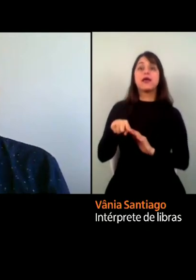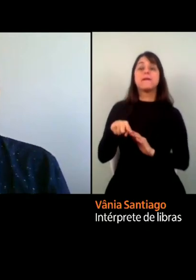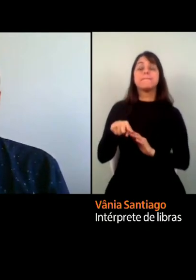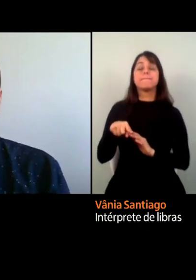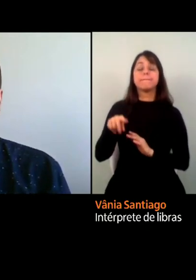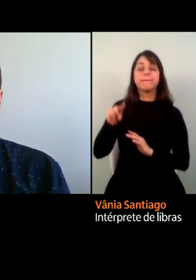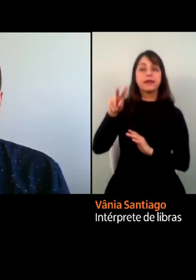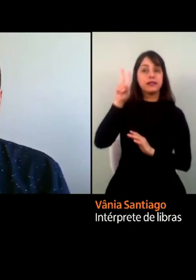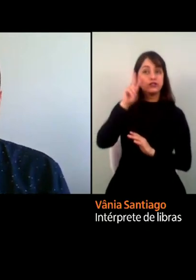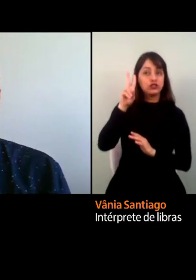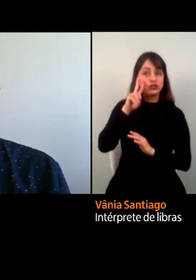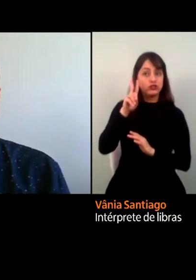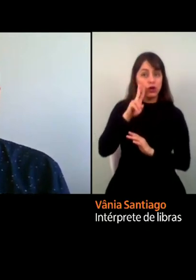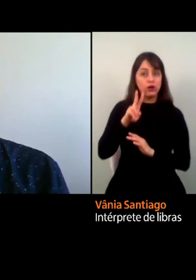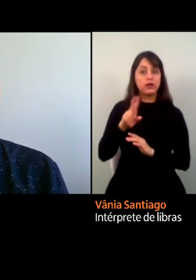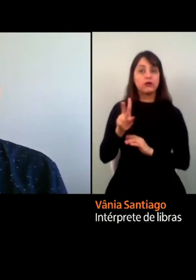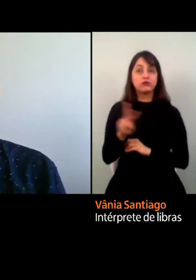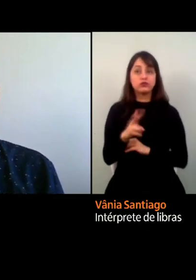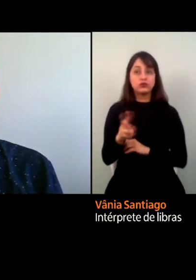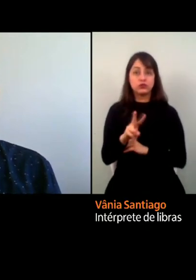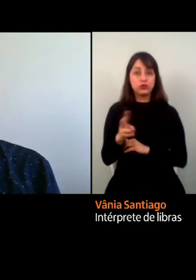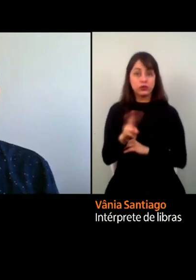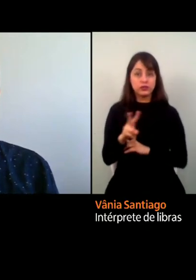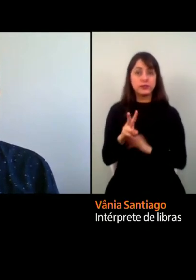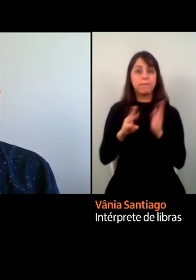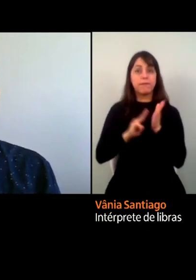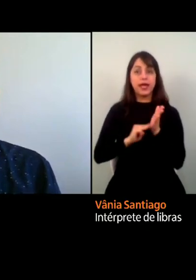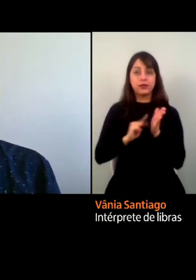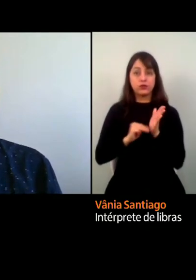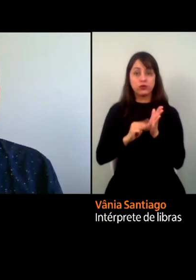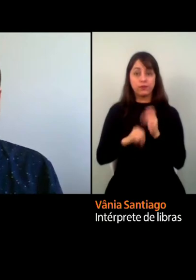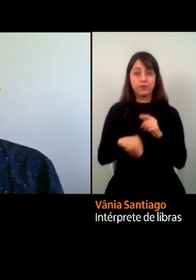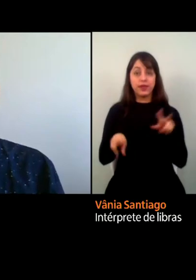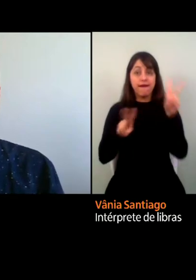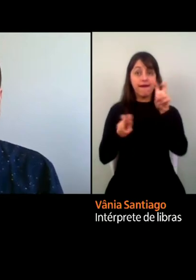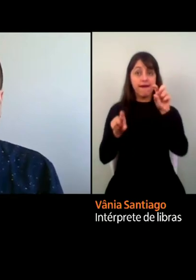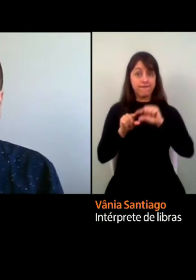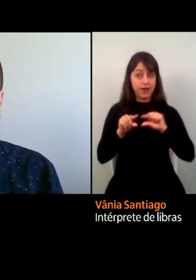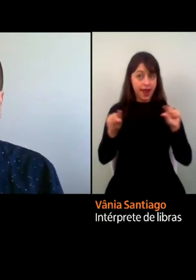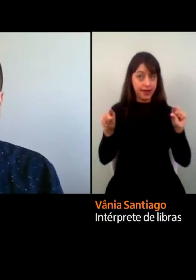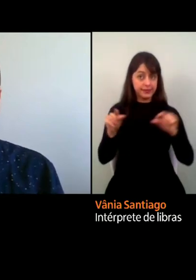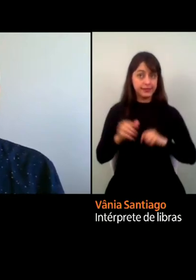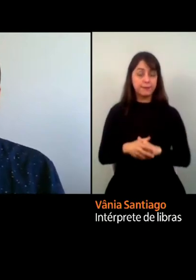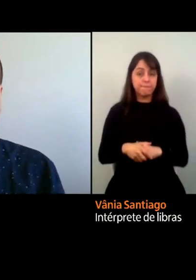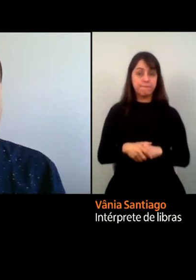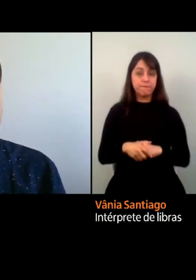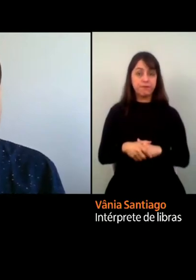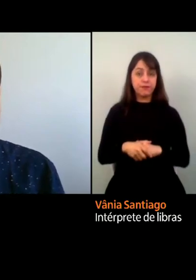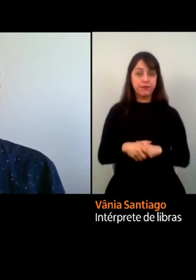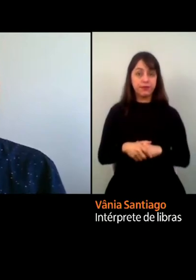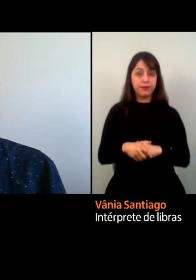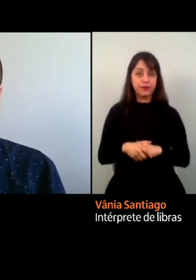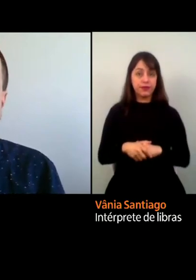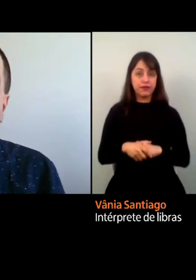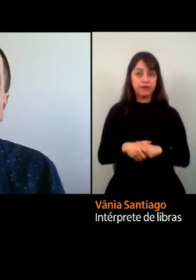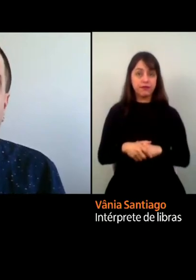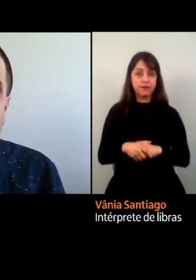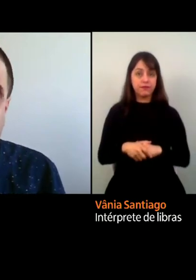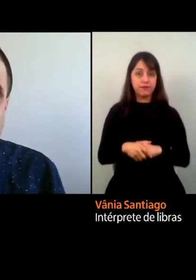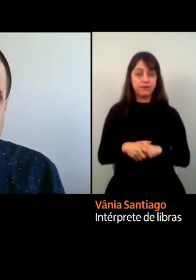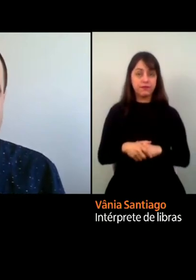Footage. Eis a frase de Raquel Moore. Criar ruínas é o trabalho